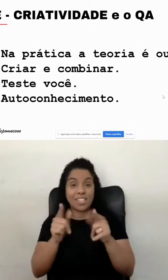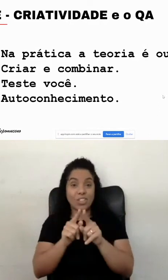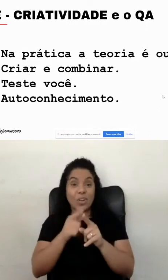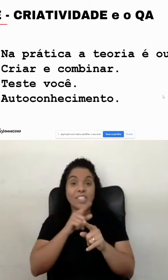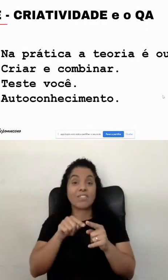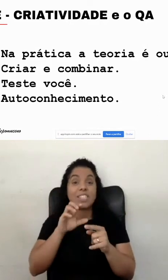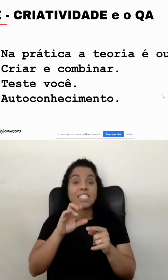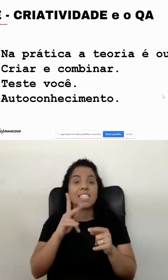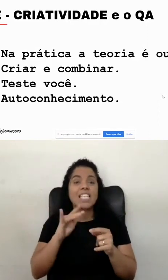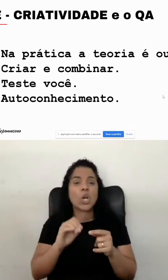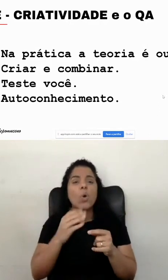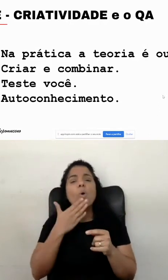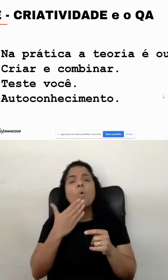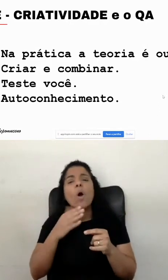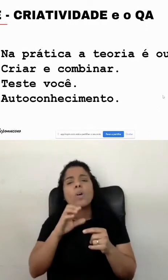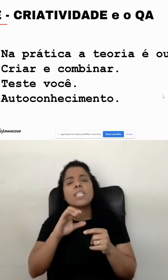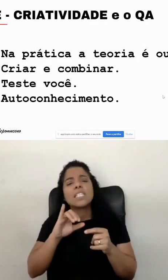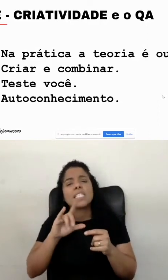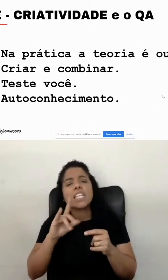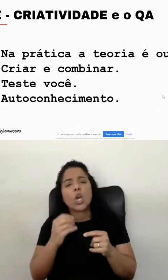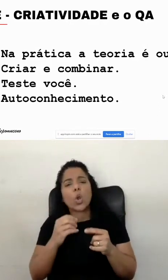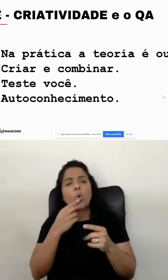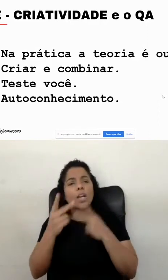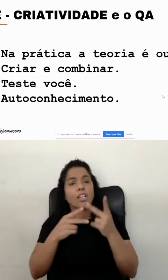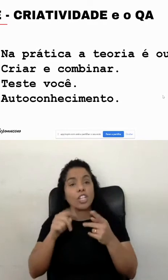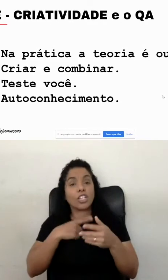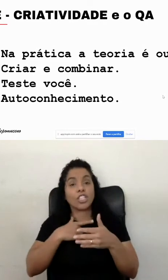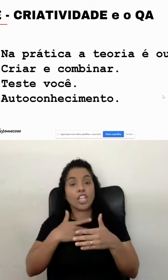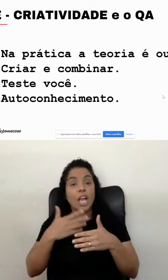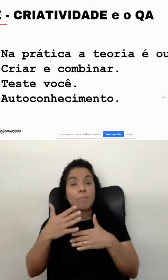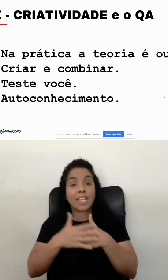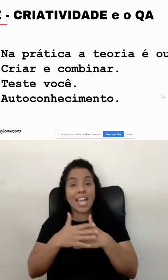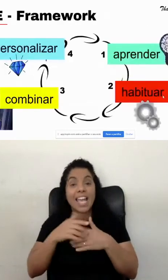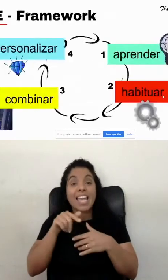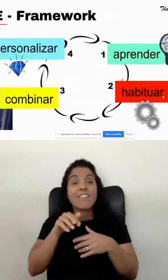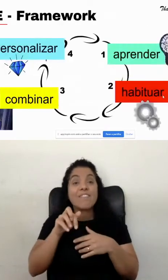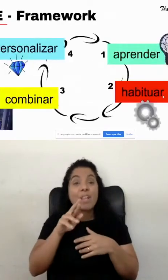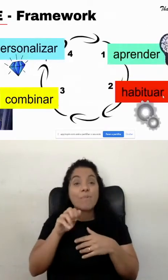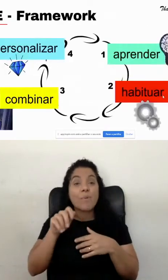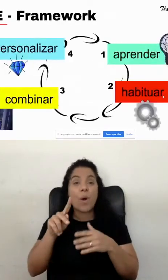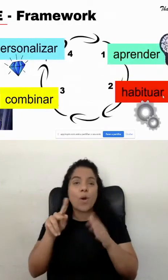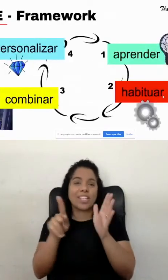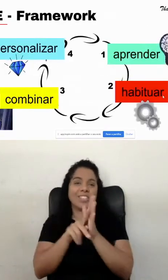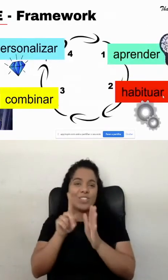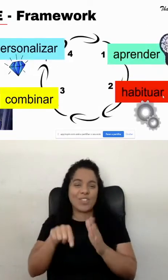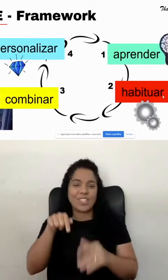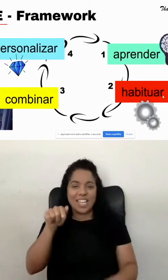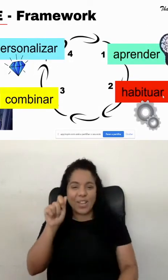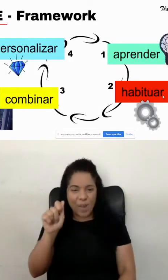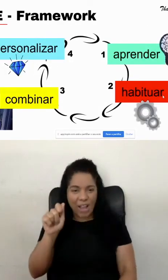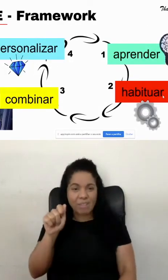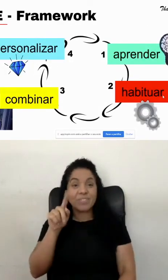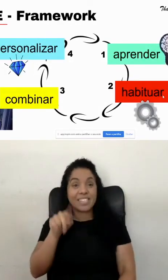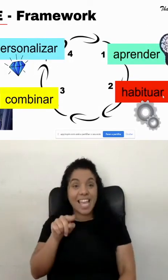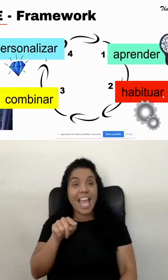de ciclo. E qual que é esse ciclo? É o que eu chamei de framework do QA, que é o próximo ingrediente especial,